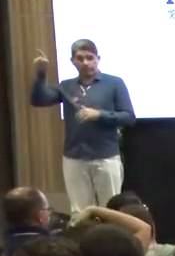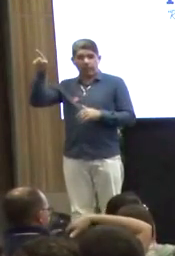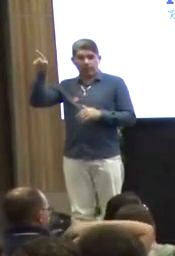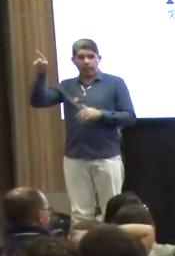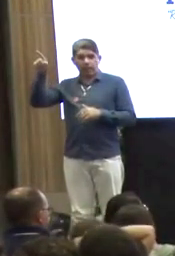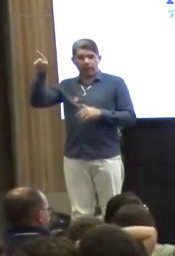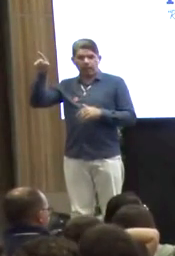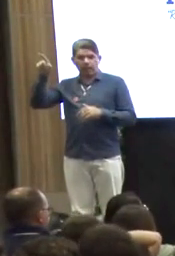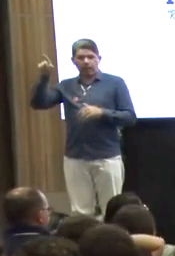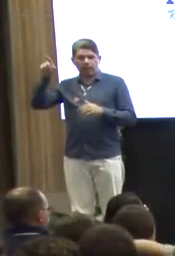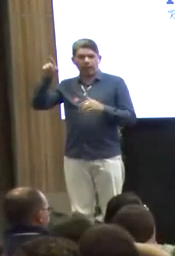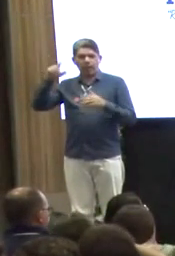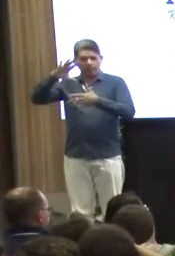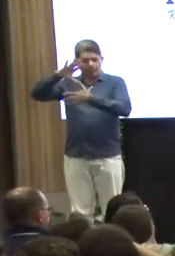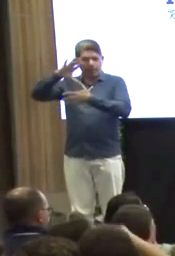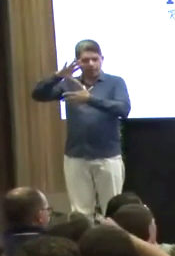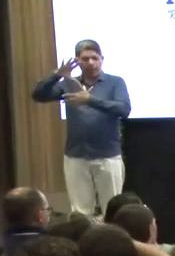territórios palestinos.